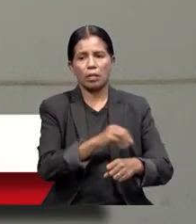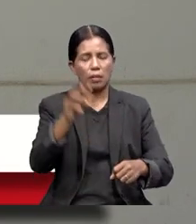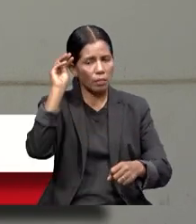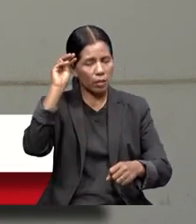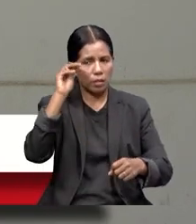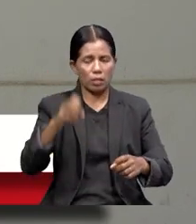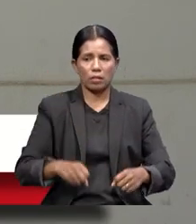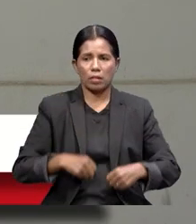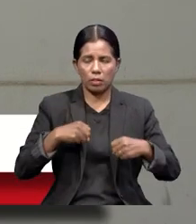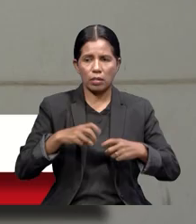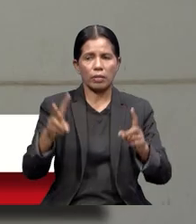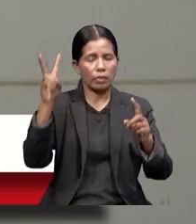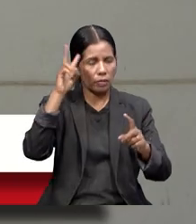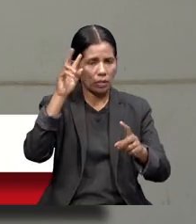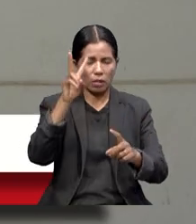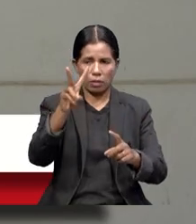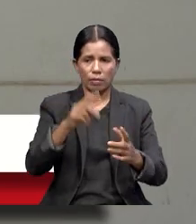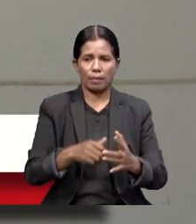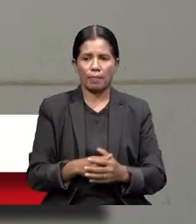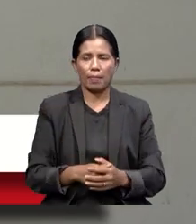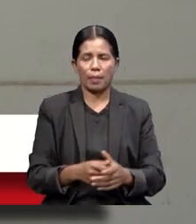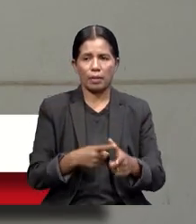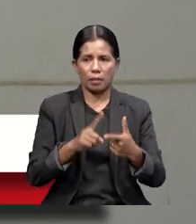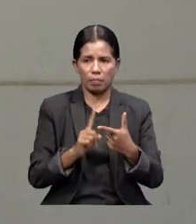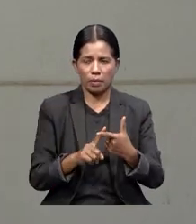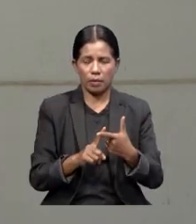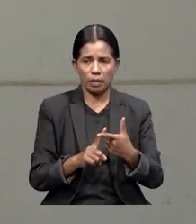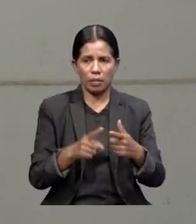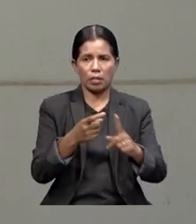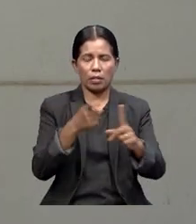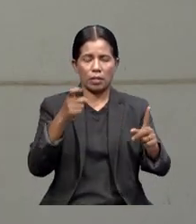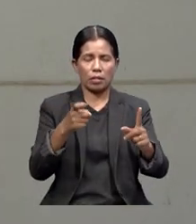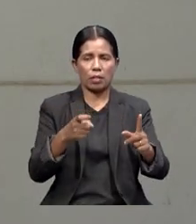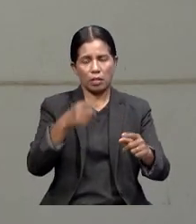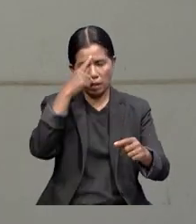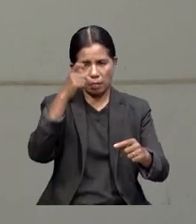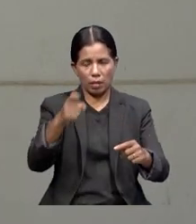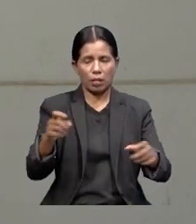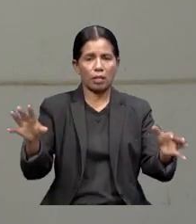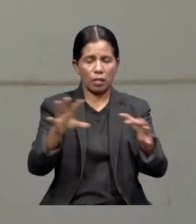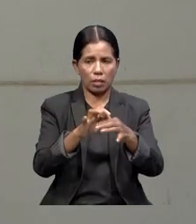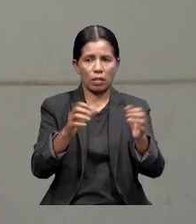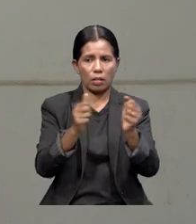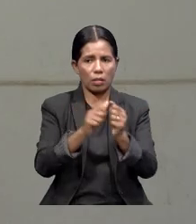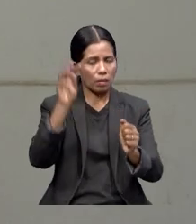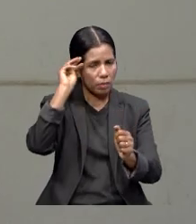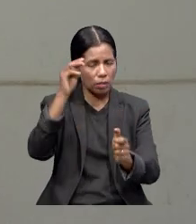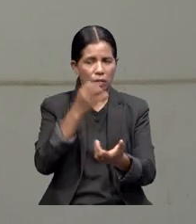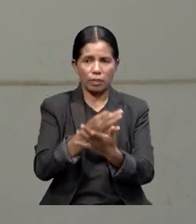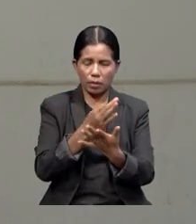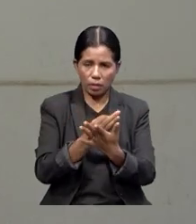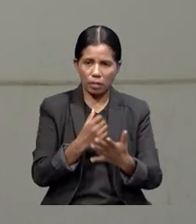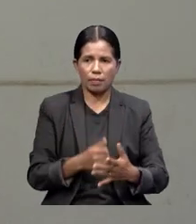Saúde, ou vice na rua, para depois, Nuno é nosso também interligado ao Ministério das Finanças.